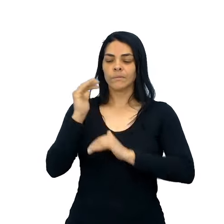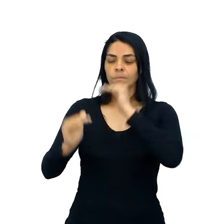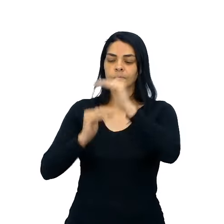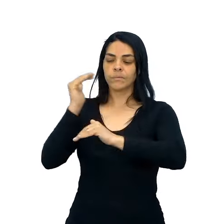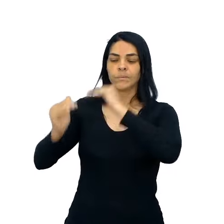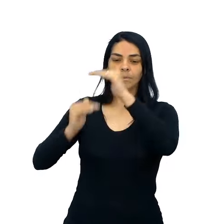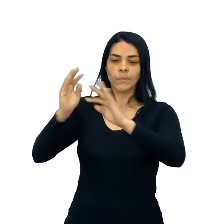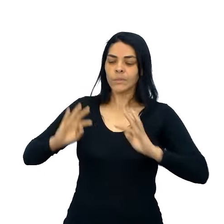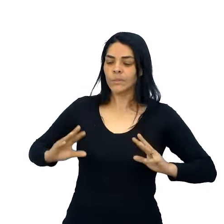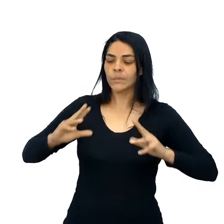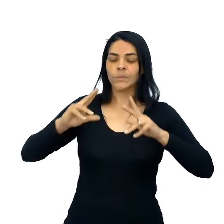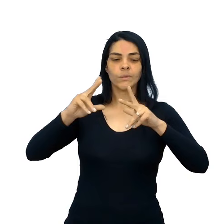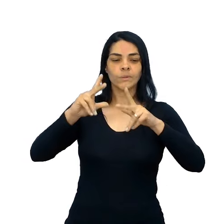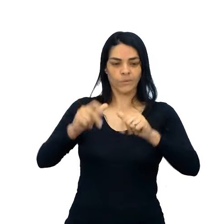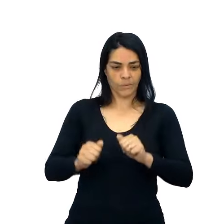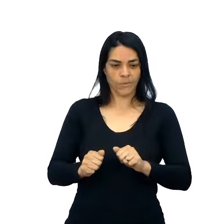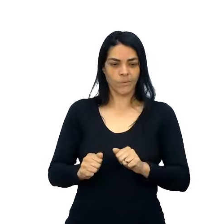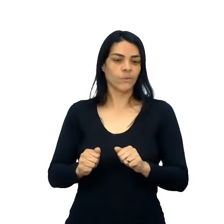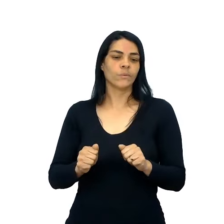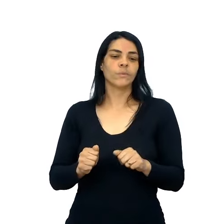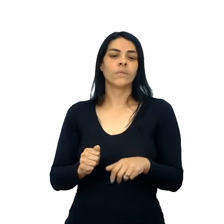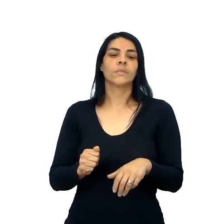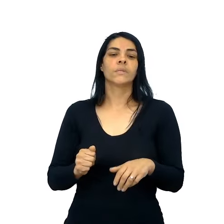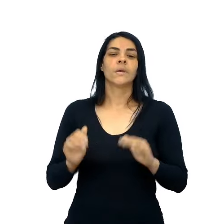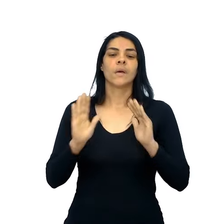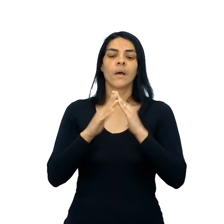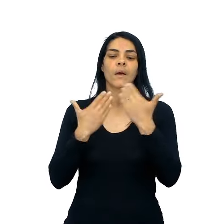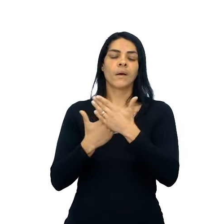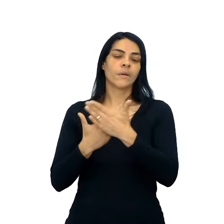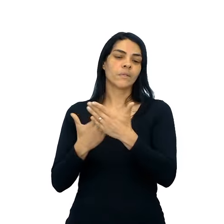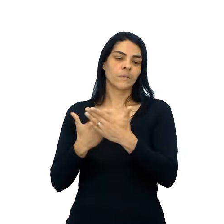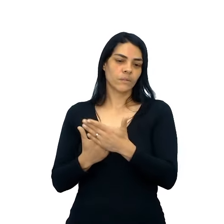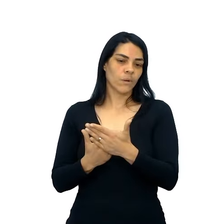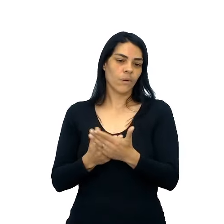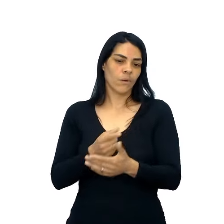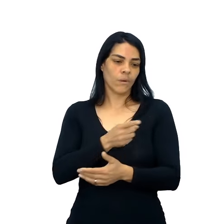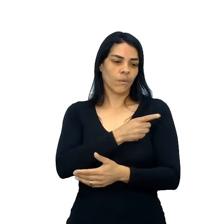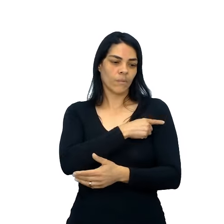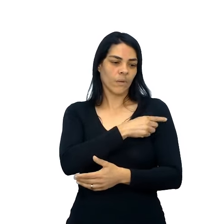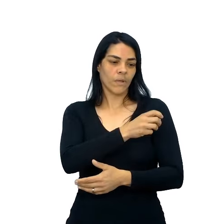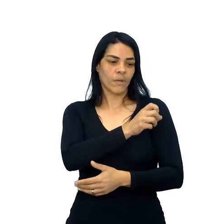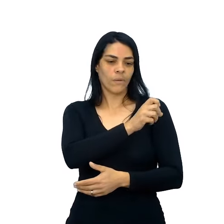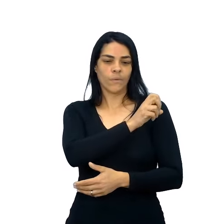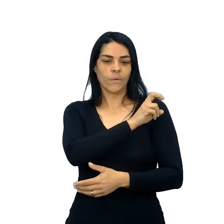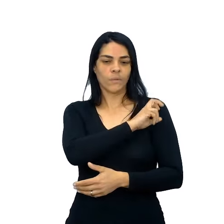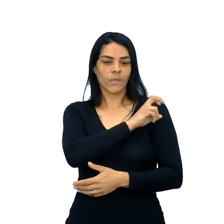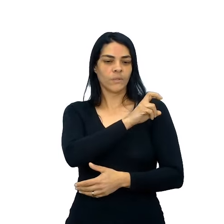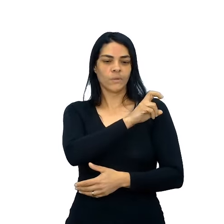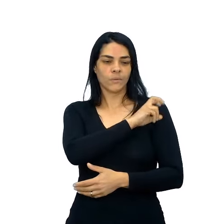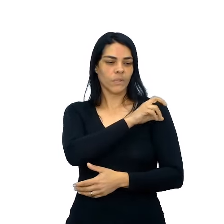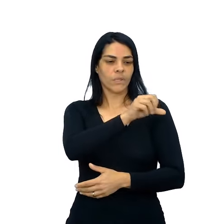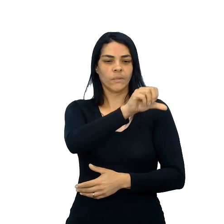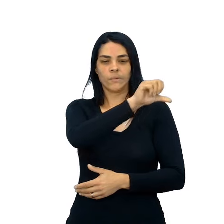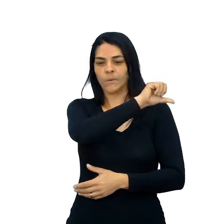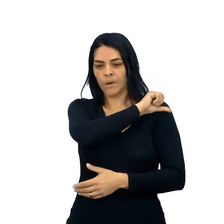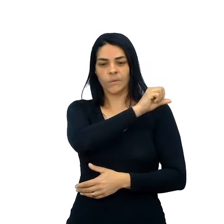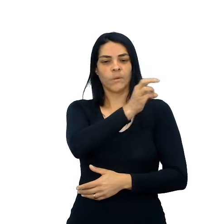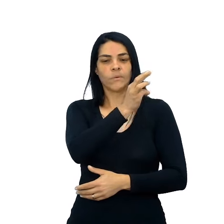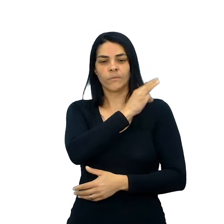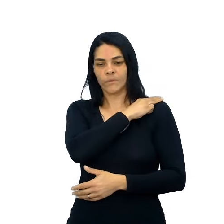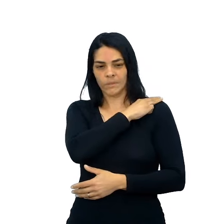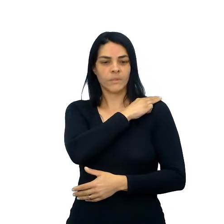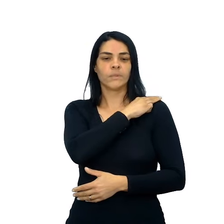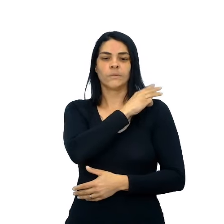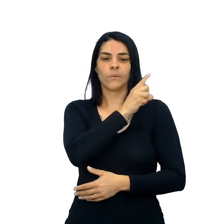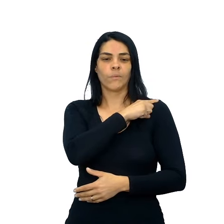em todos os níveis de escolaridade, de modo que eles possam produzir uma variedade de textos e eles sejam capazes de